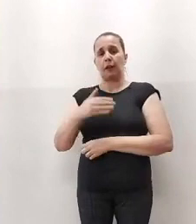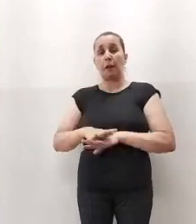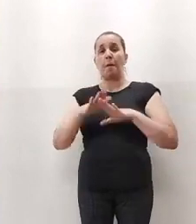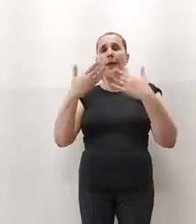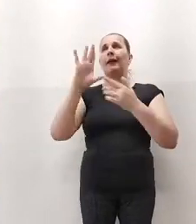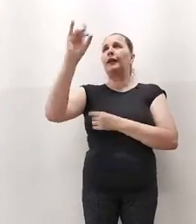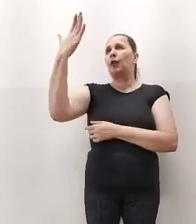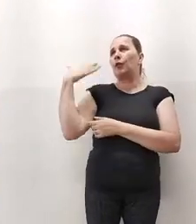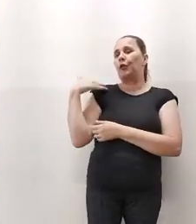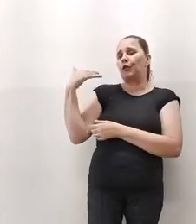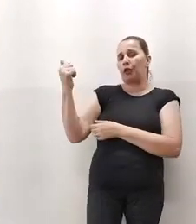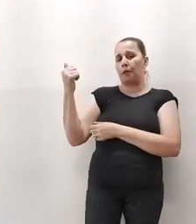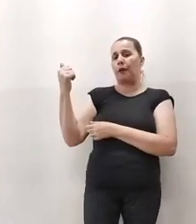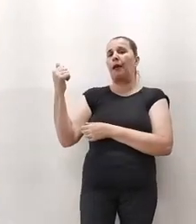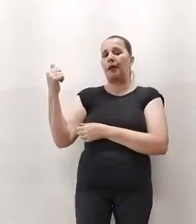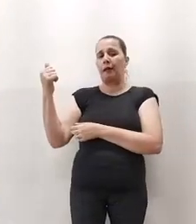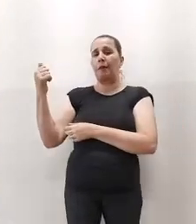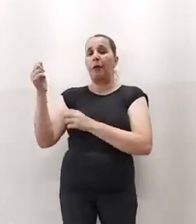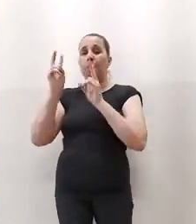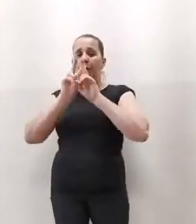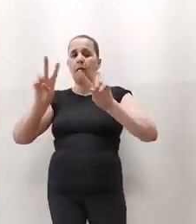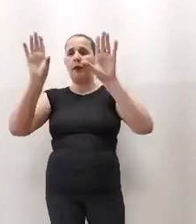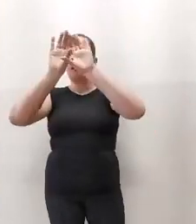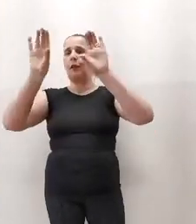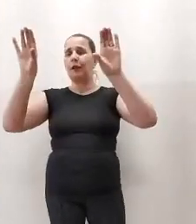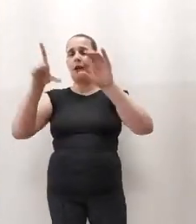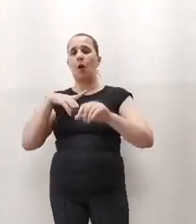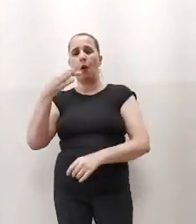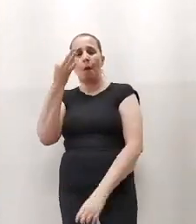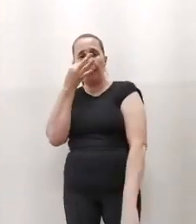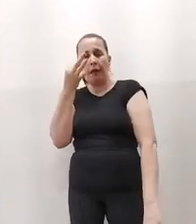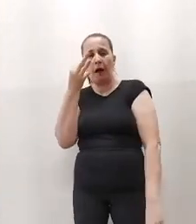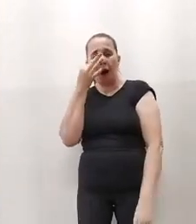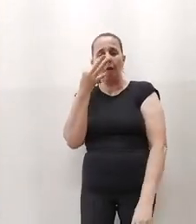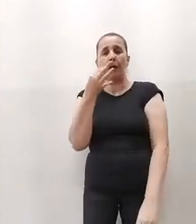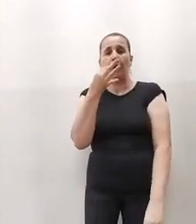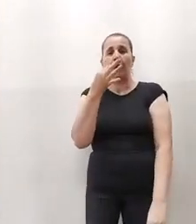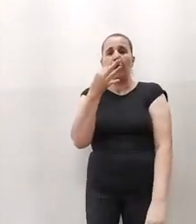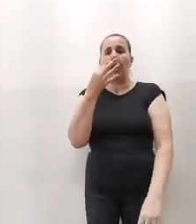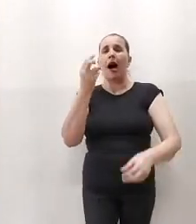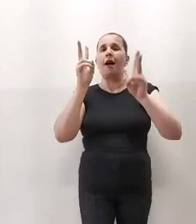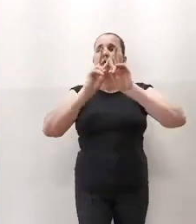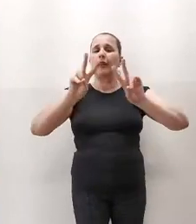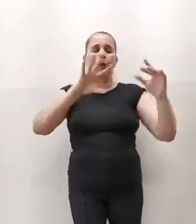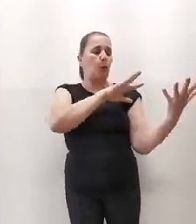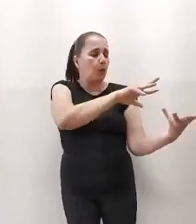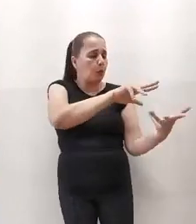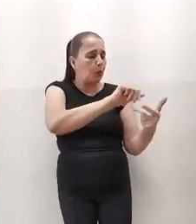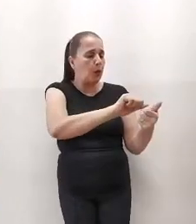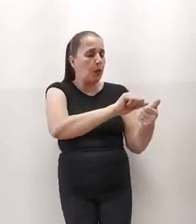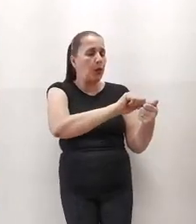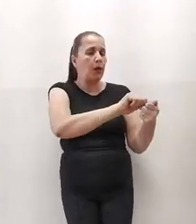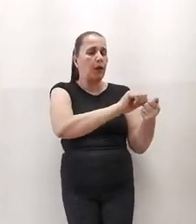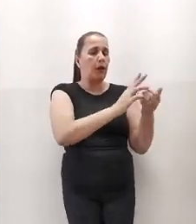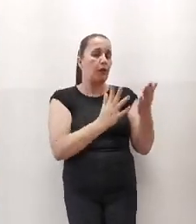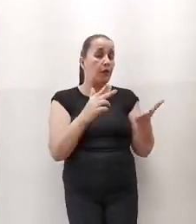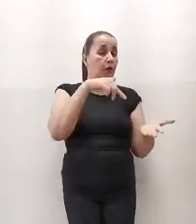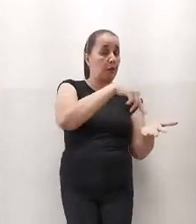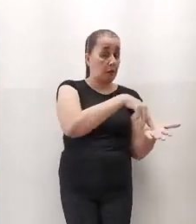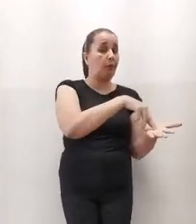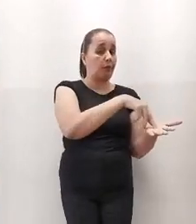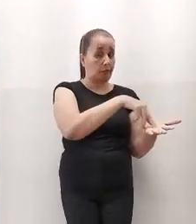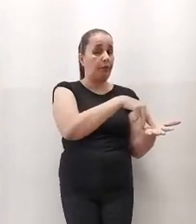nos chama para essa visão celestial. Observe, irmãos, a visão terrena te põe de pé,